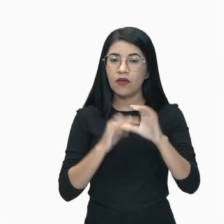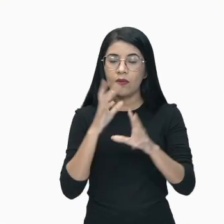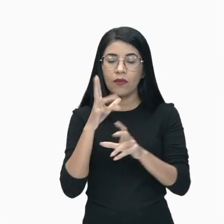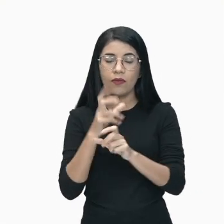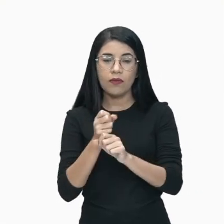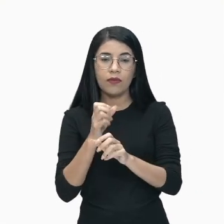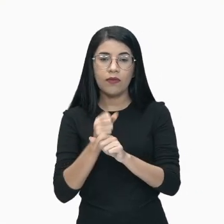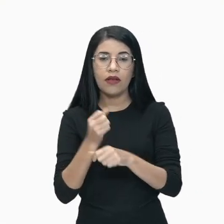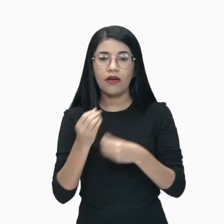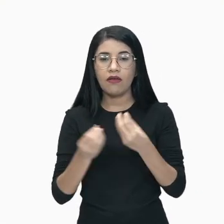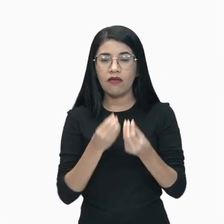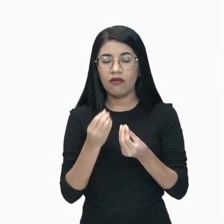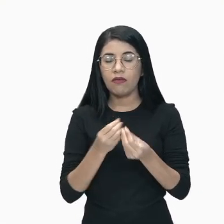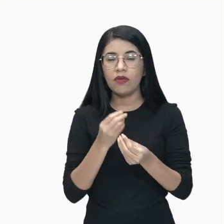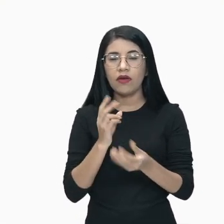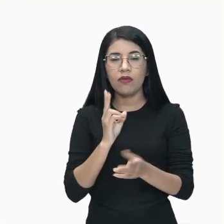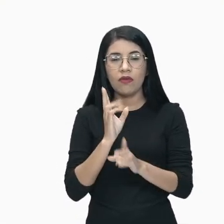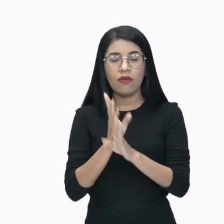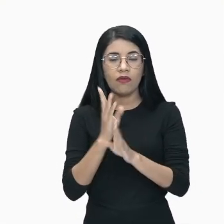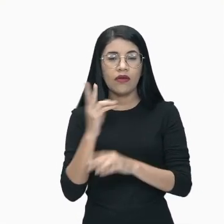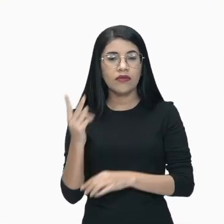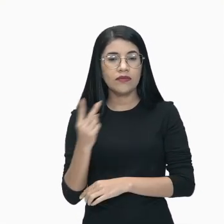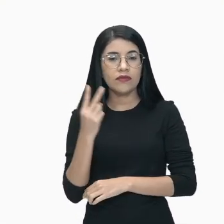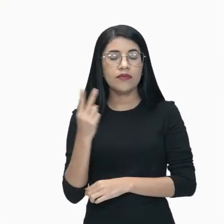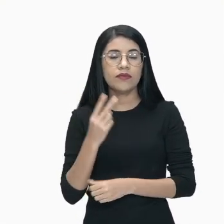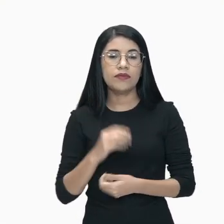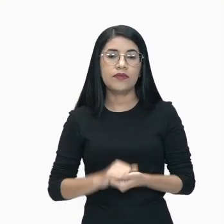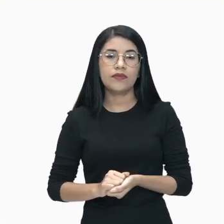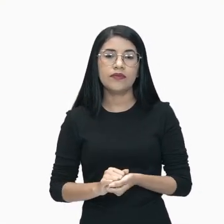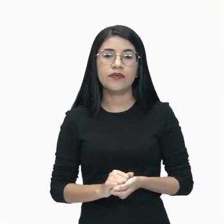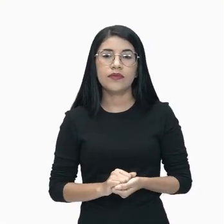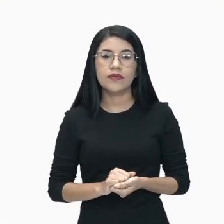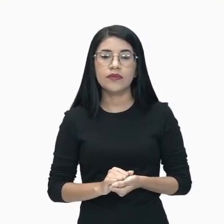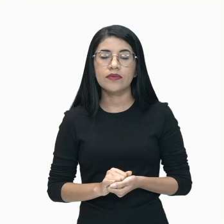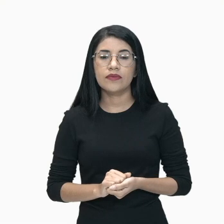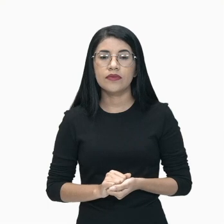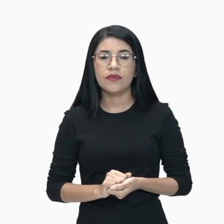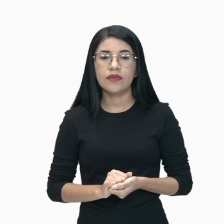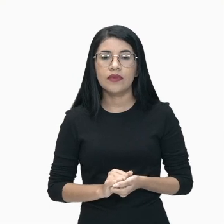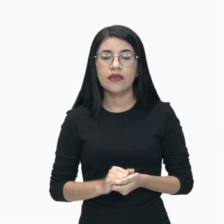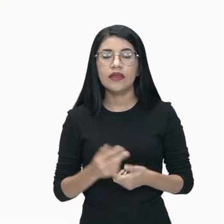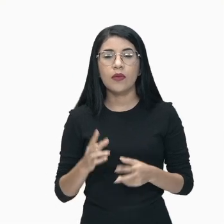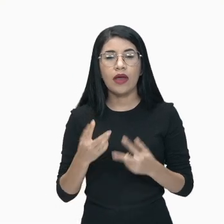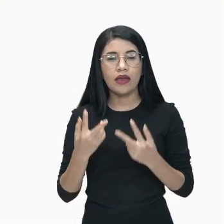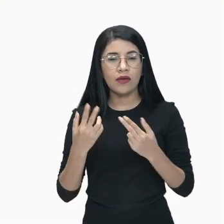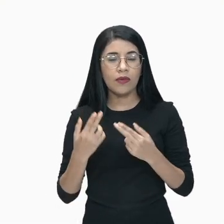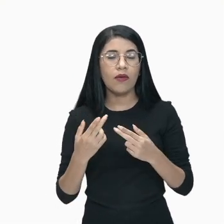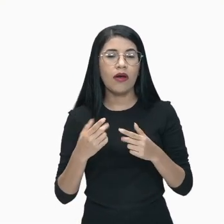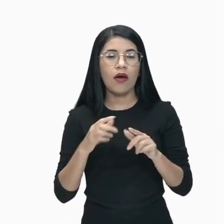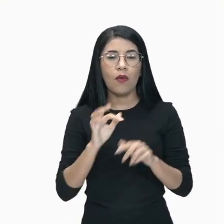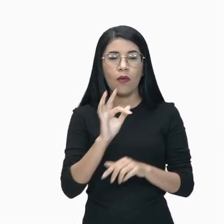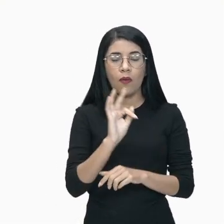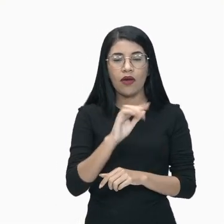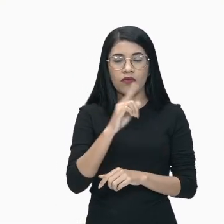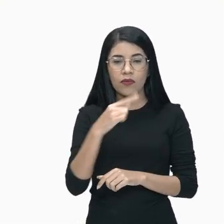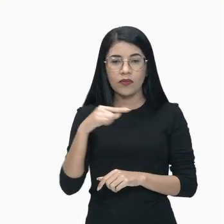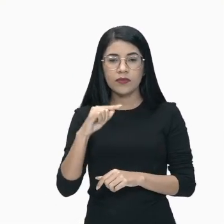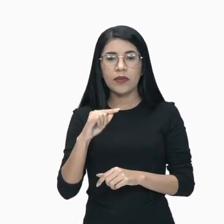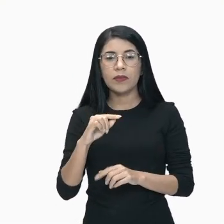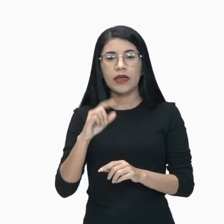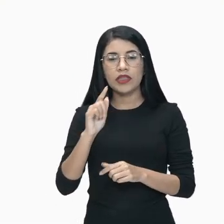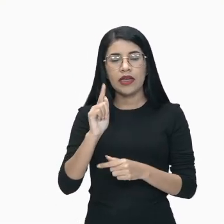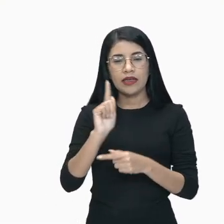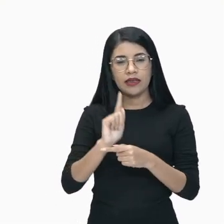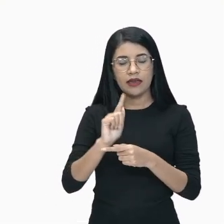elétrica, ela é proporcional ao produto das cargas dividido pelo quadrado da distância que separa